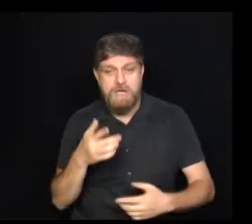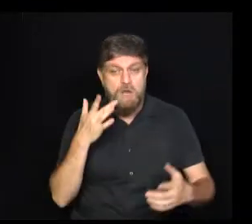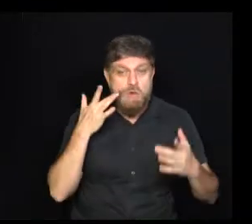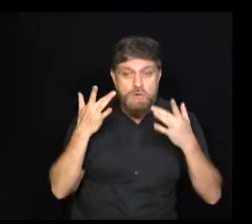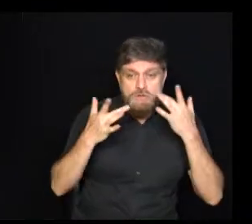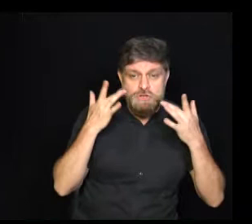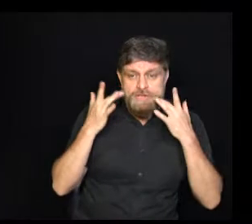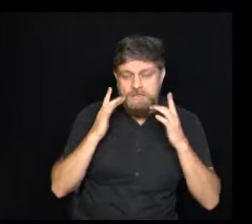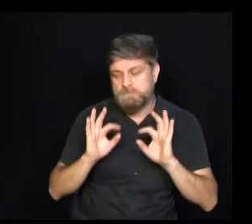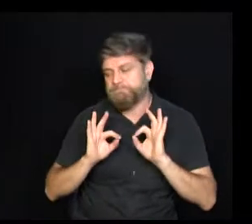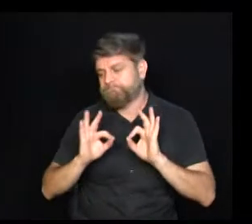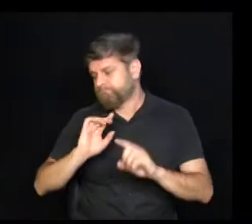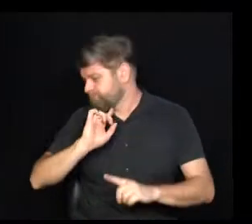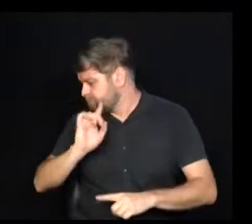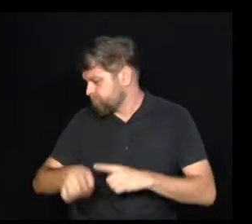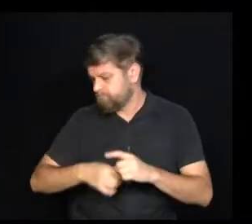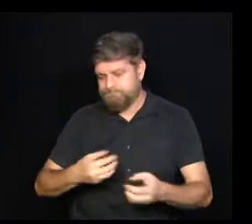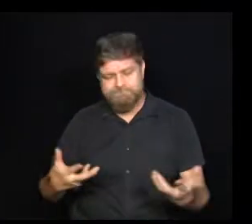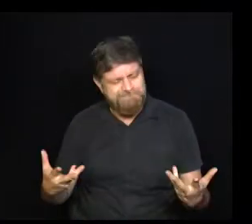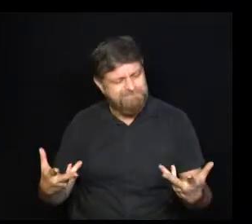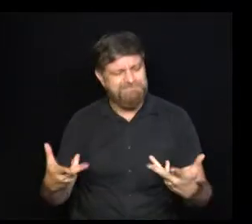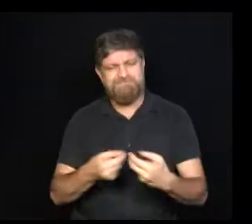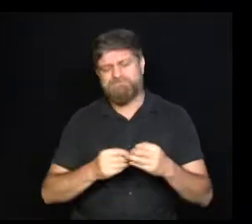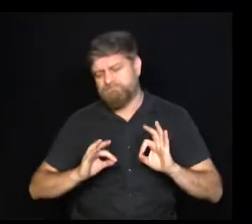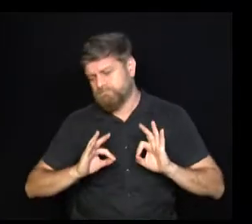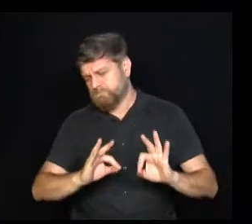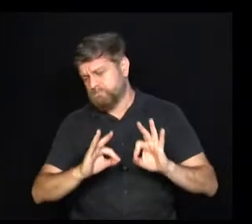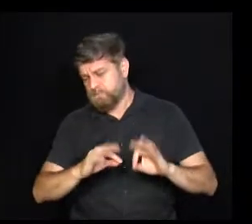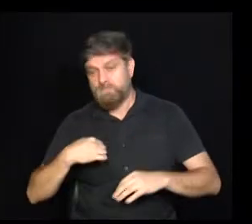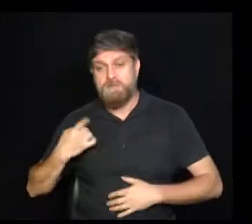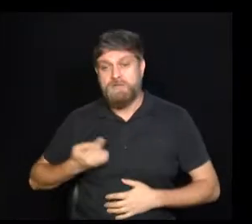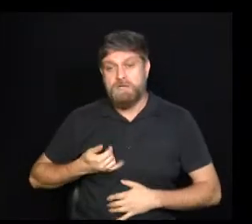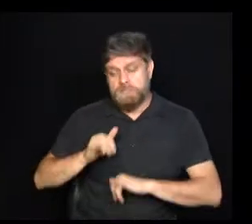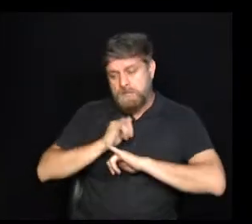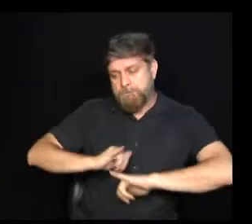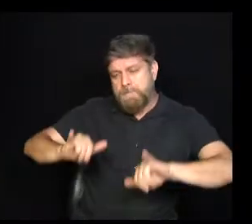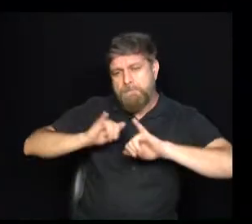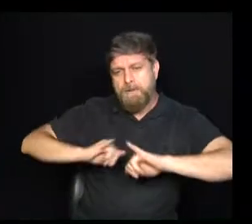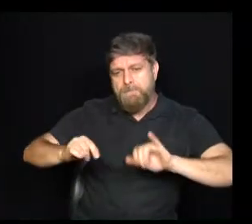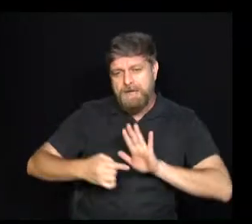muito sucesso, muito mesmo, e a gente fala aí das